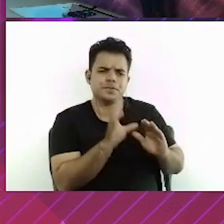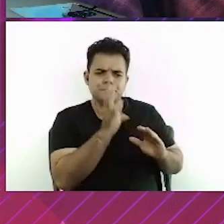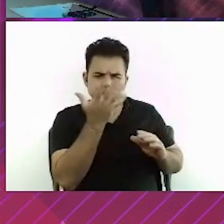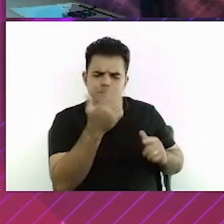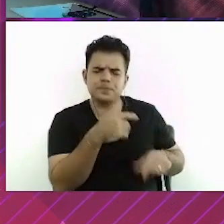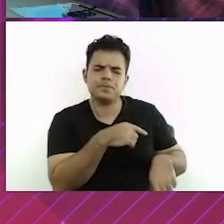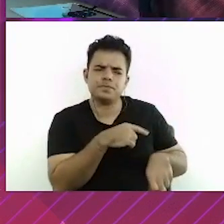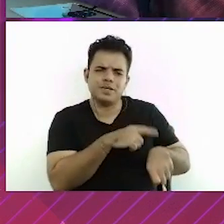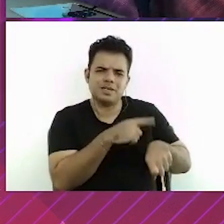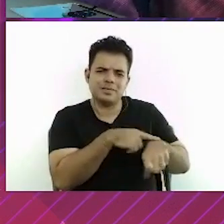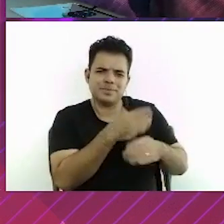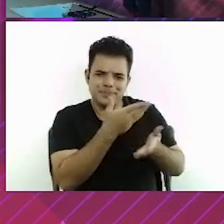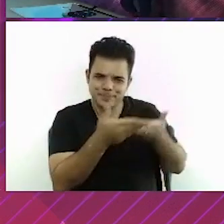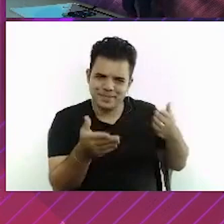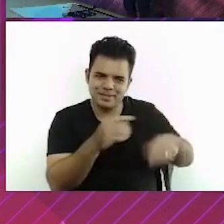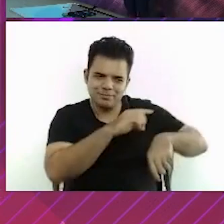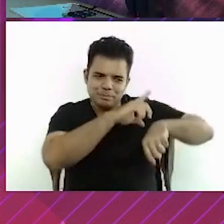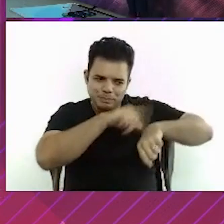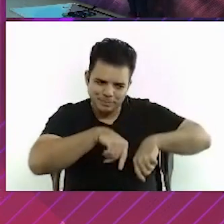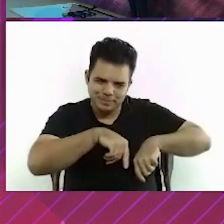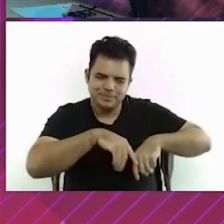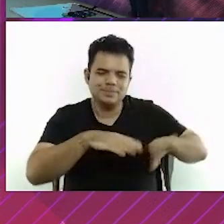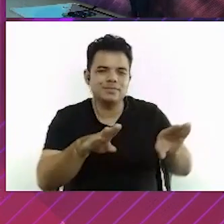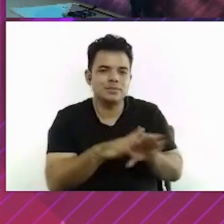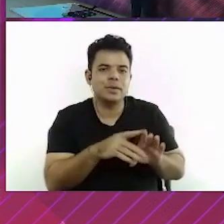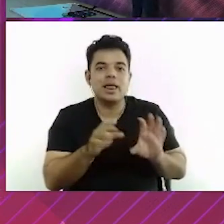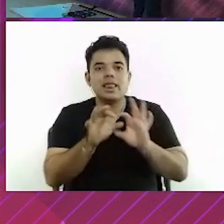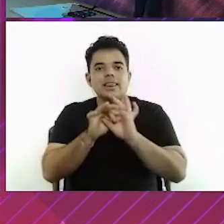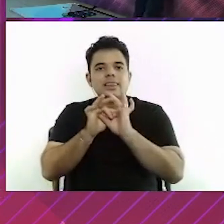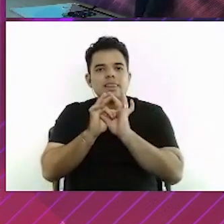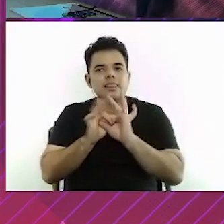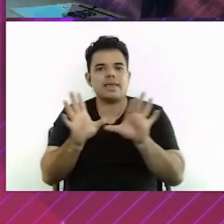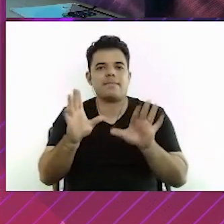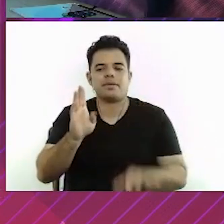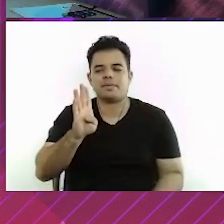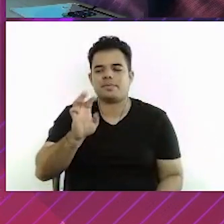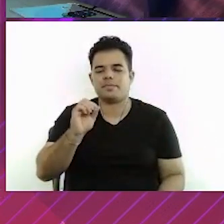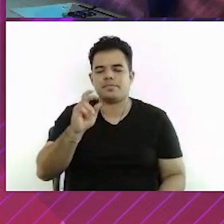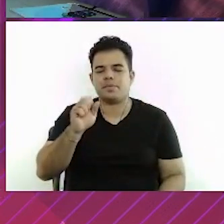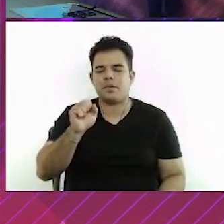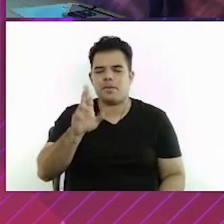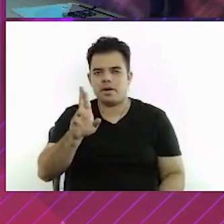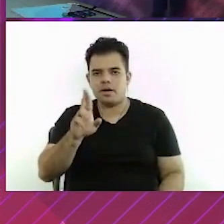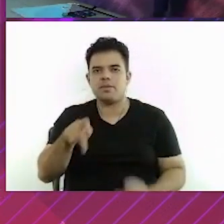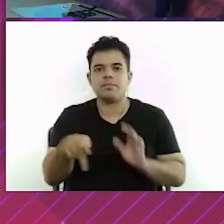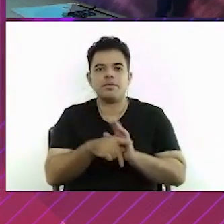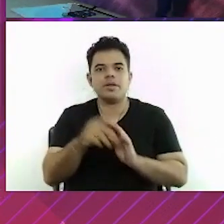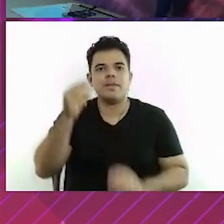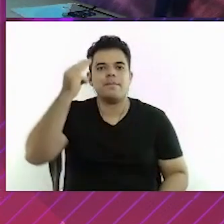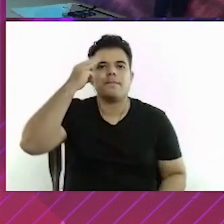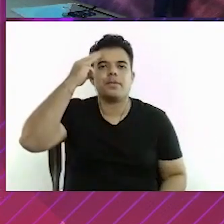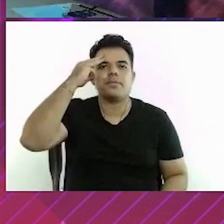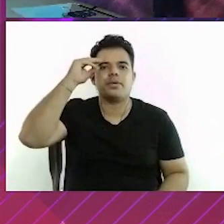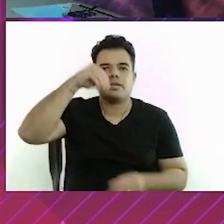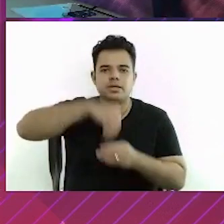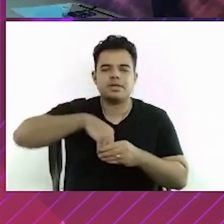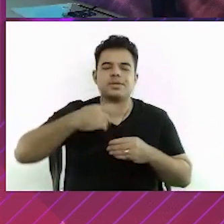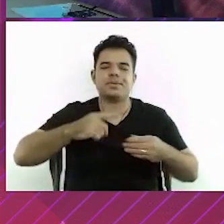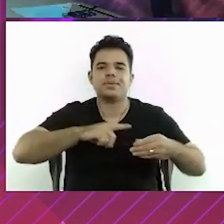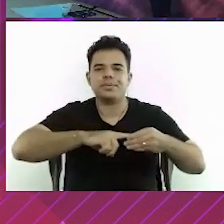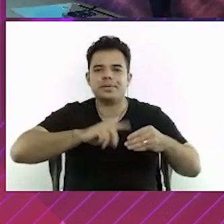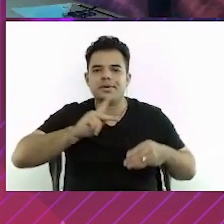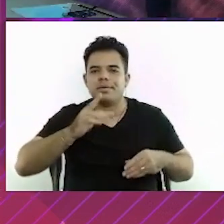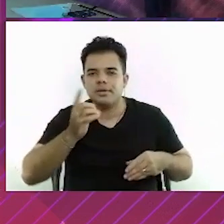Isso é interessante para liberar recursos do broker. Porque enquanto a mensagem está no broker, ela está na memória, ou no disco. Se no disco for para o